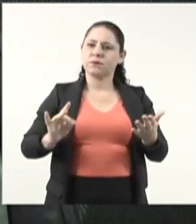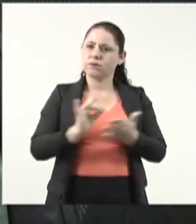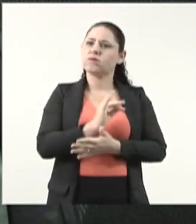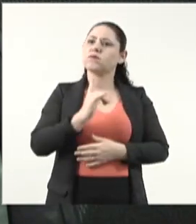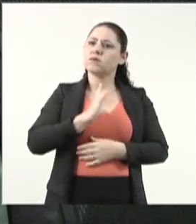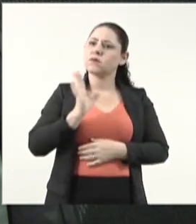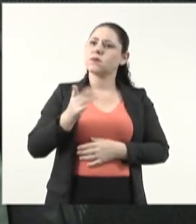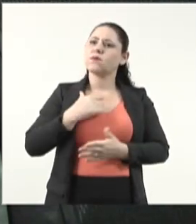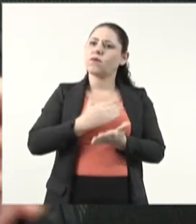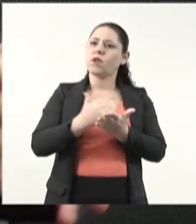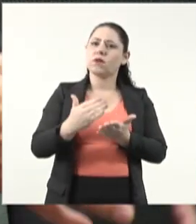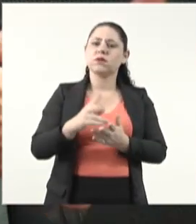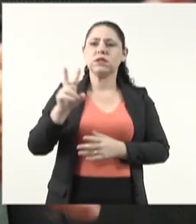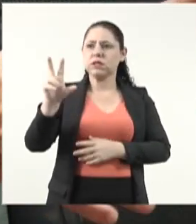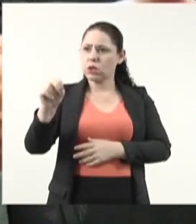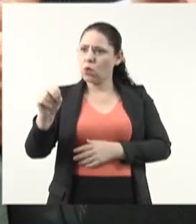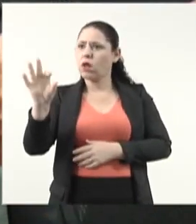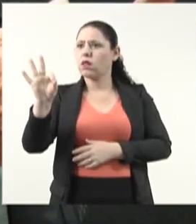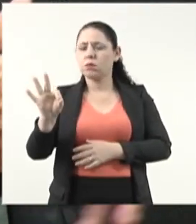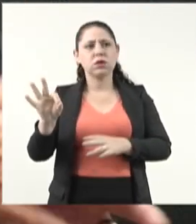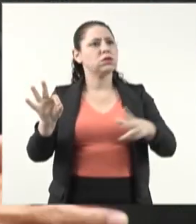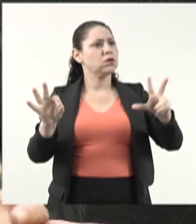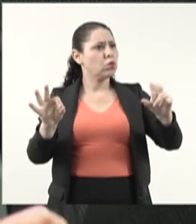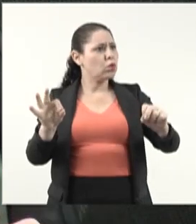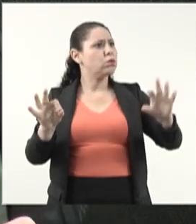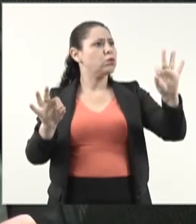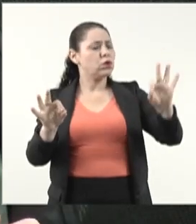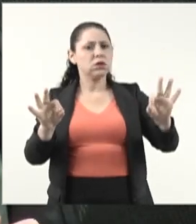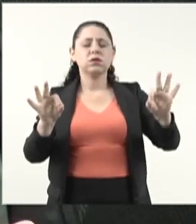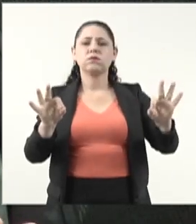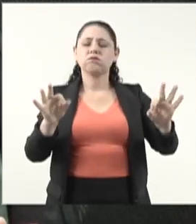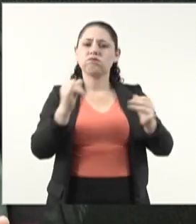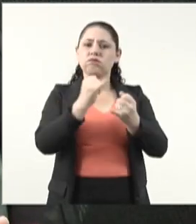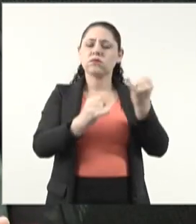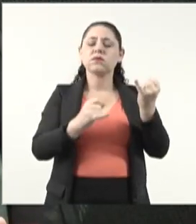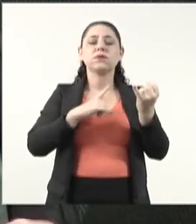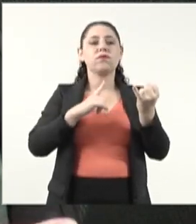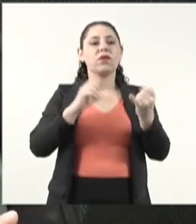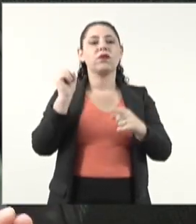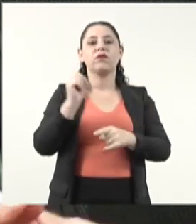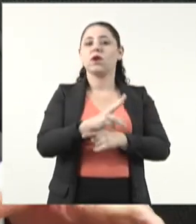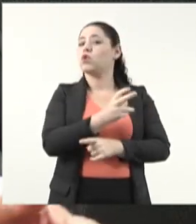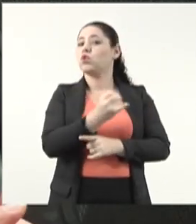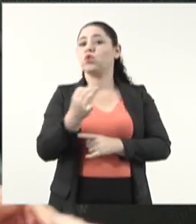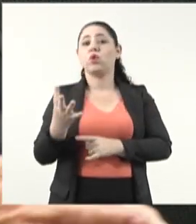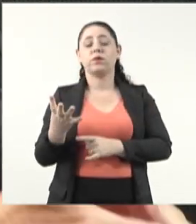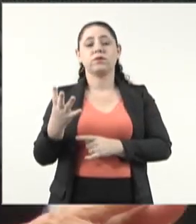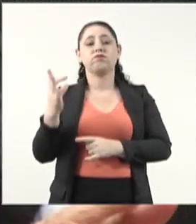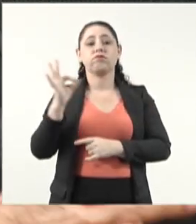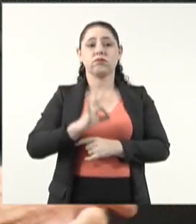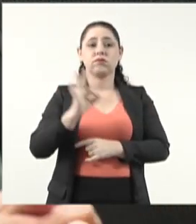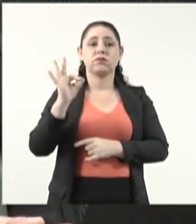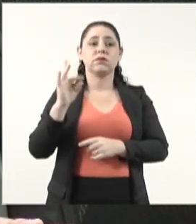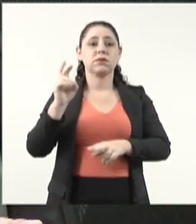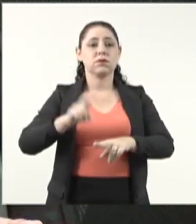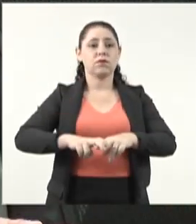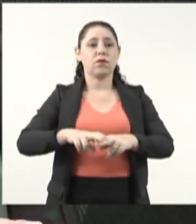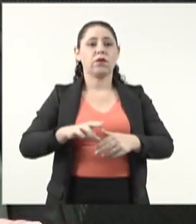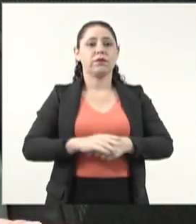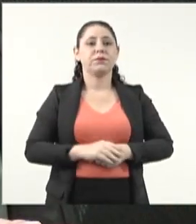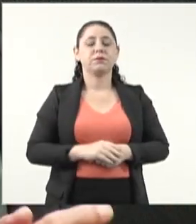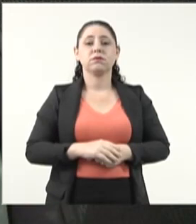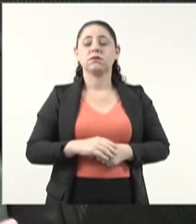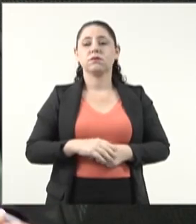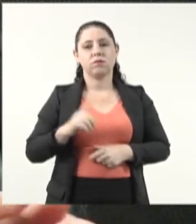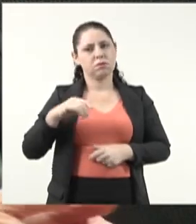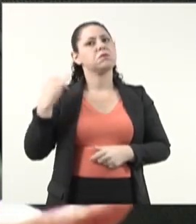registrou aí, já tem esse procedimento da garantias de determinado percentual das cadeiras. seria